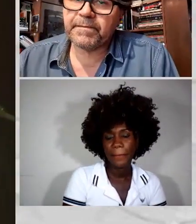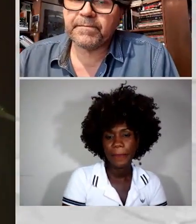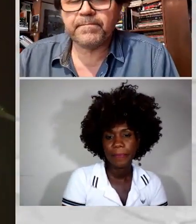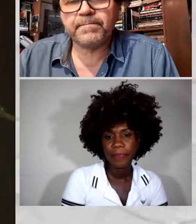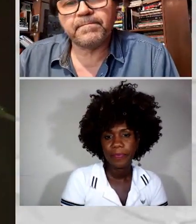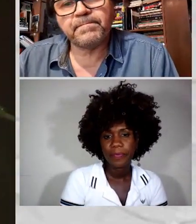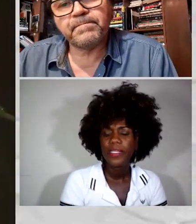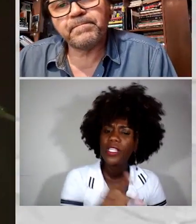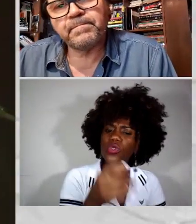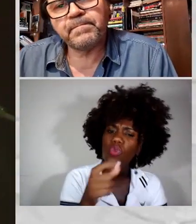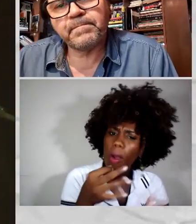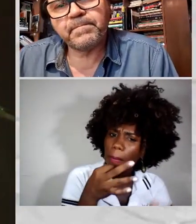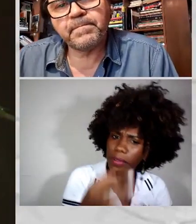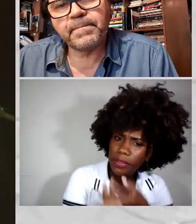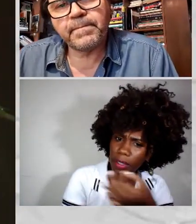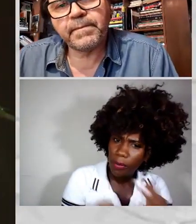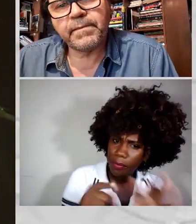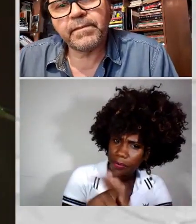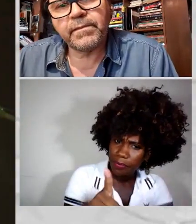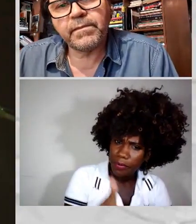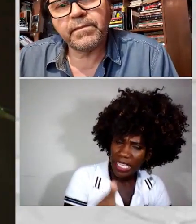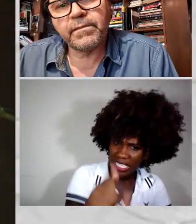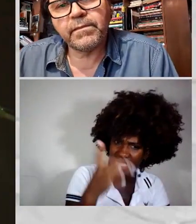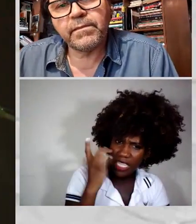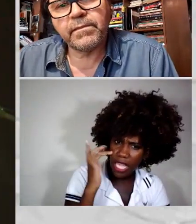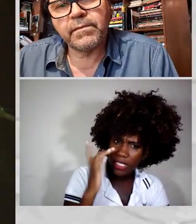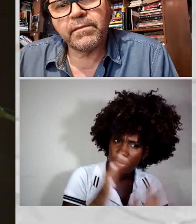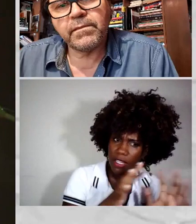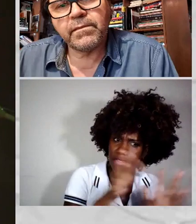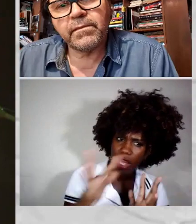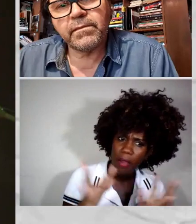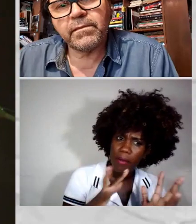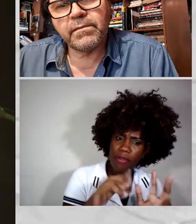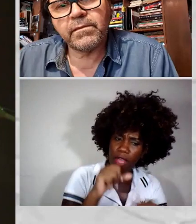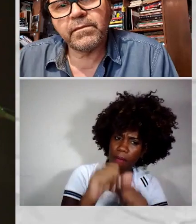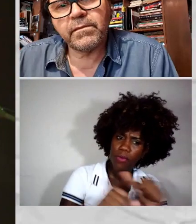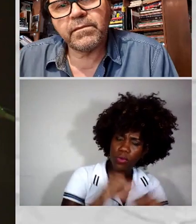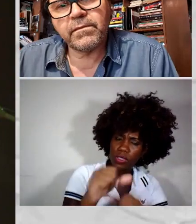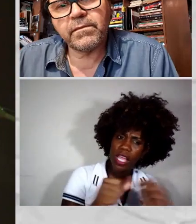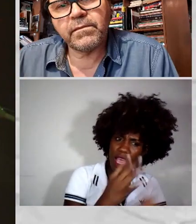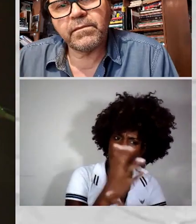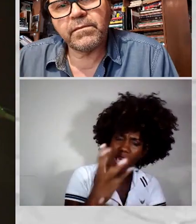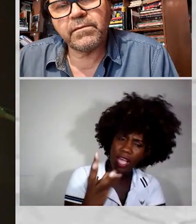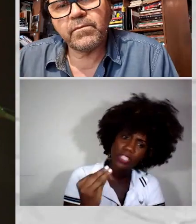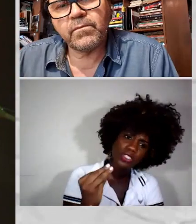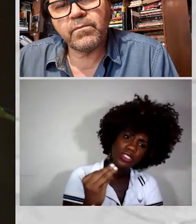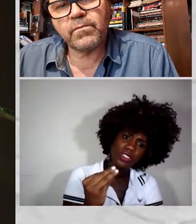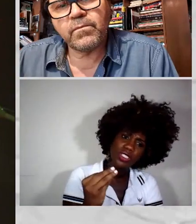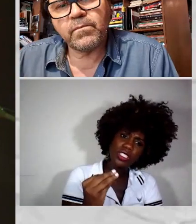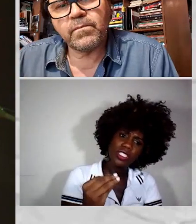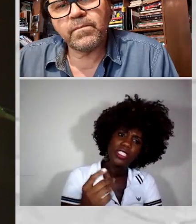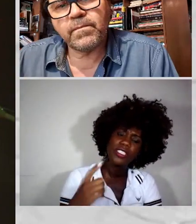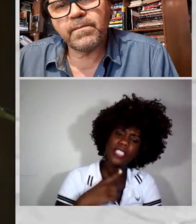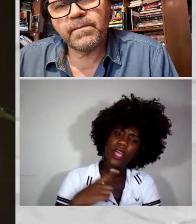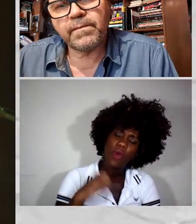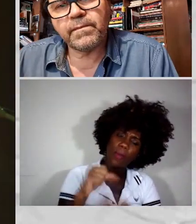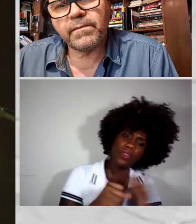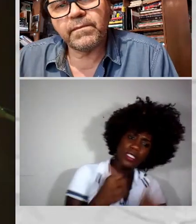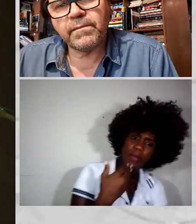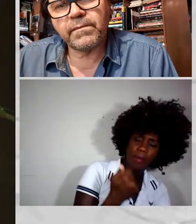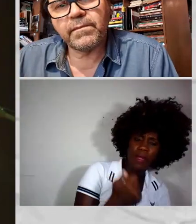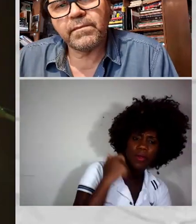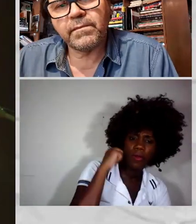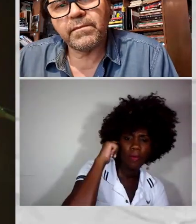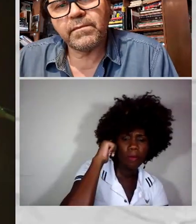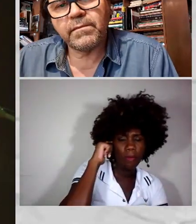E você acha que vai mudar a forma de fazer arte? Vai ter uma mudança para melhor